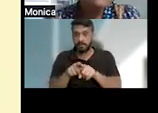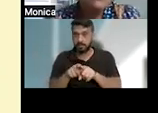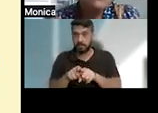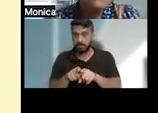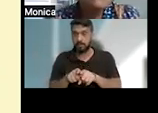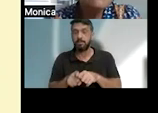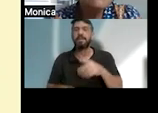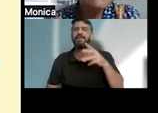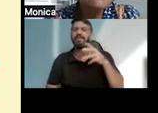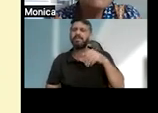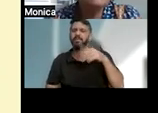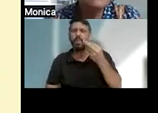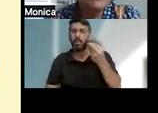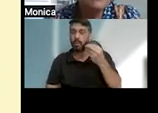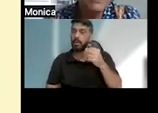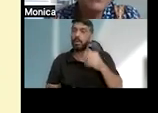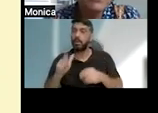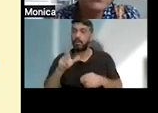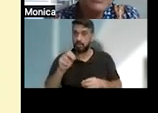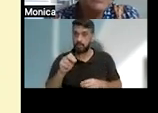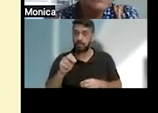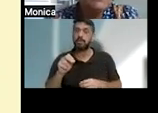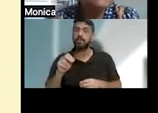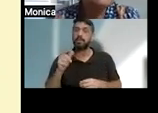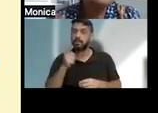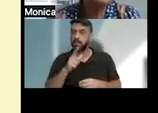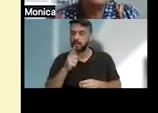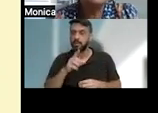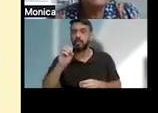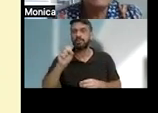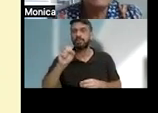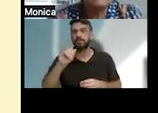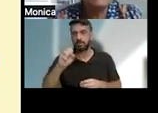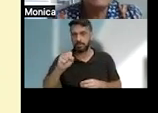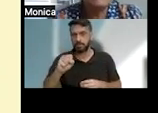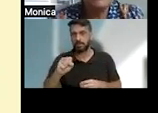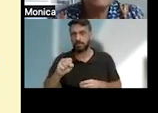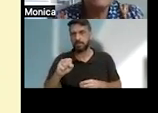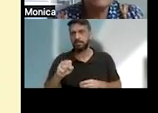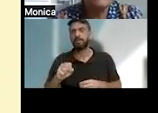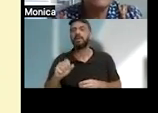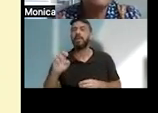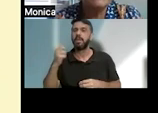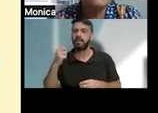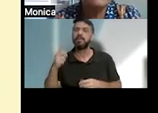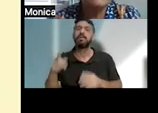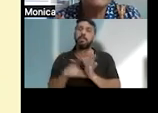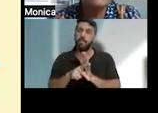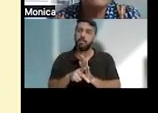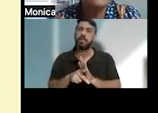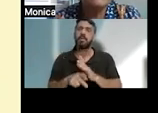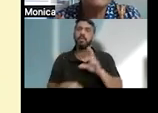alunos têm participado da Osiris. Alguns, por exemplo, a primeira aluna da Osiris foi para a